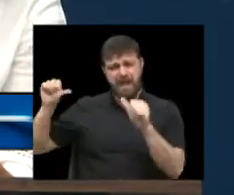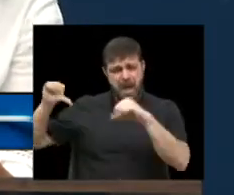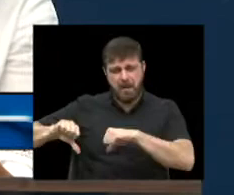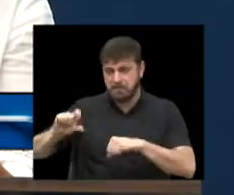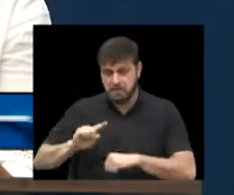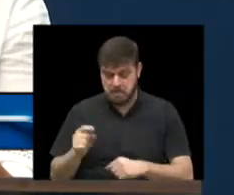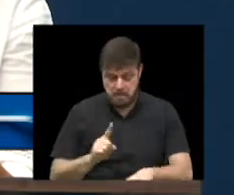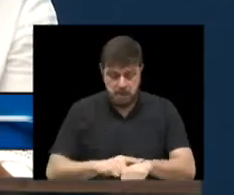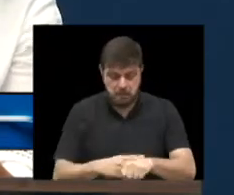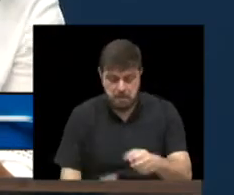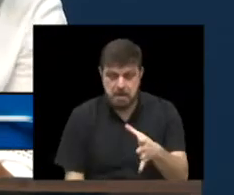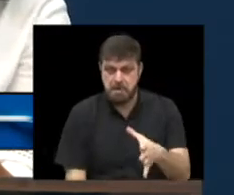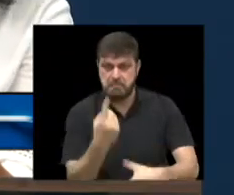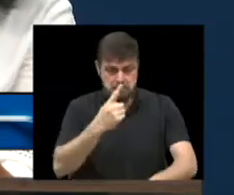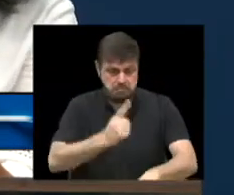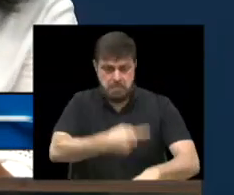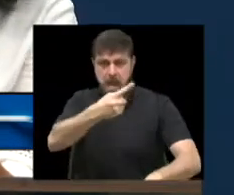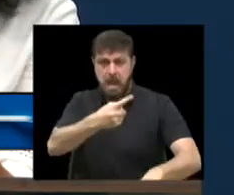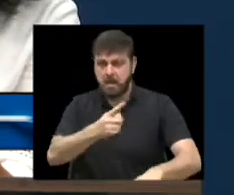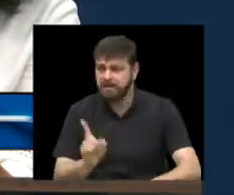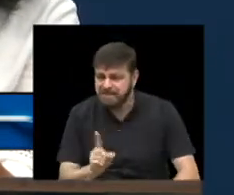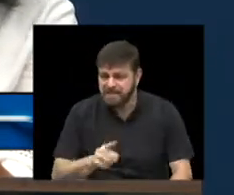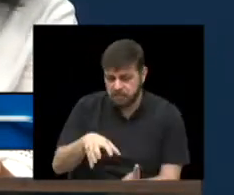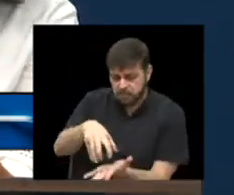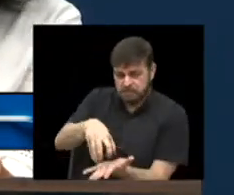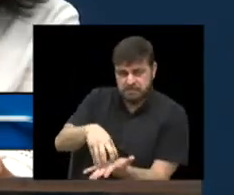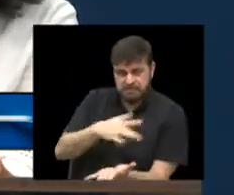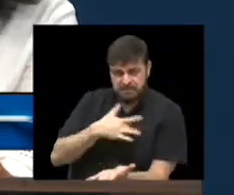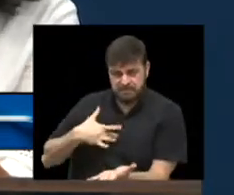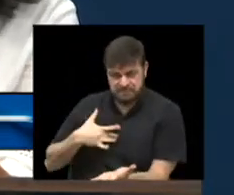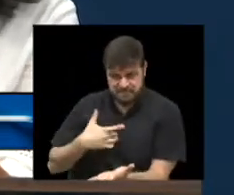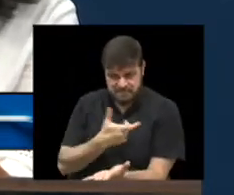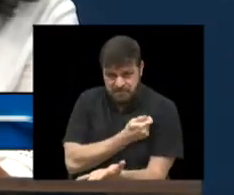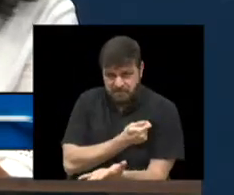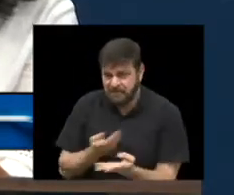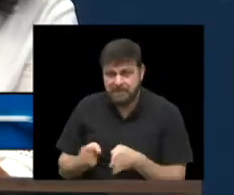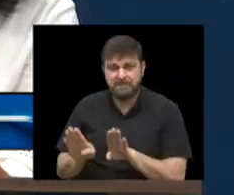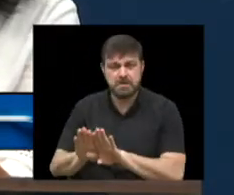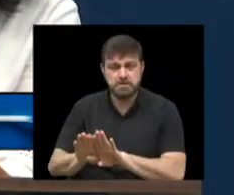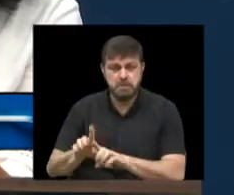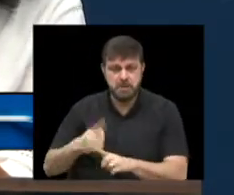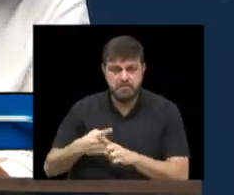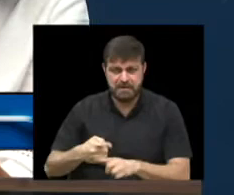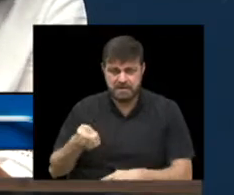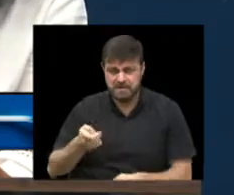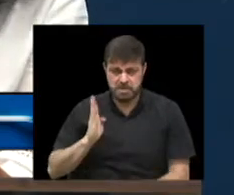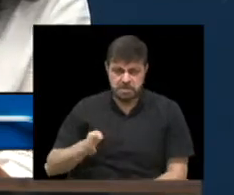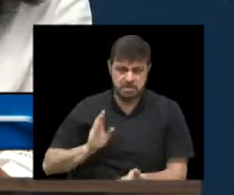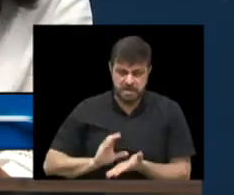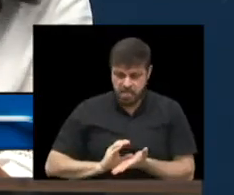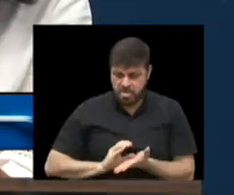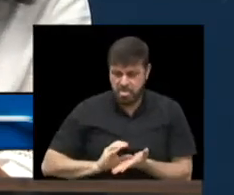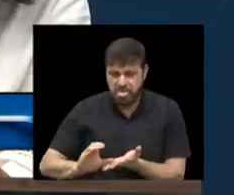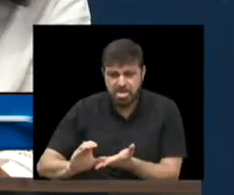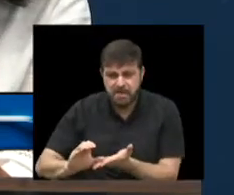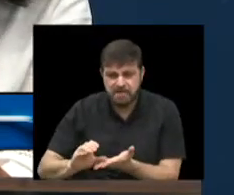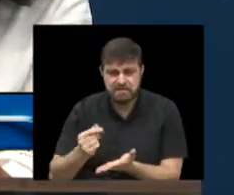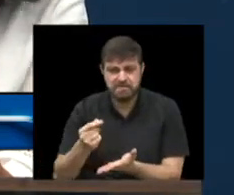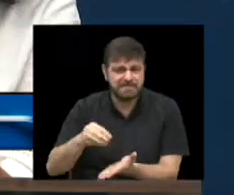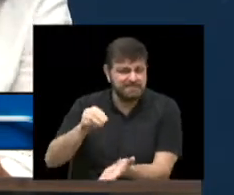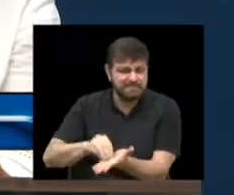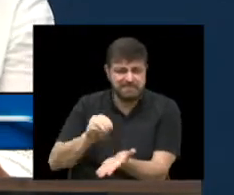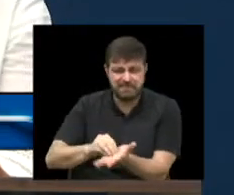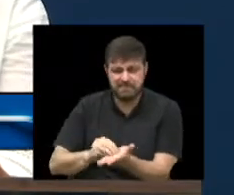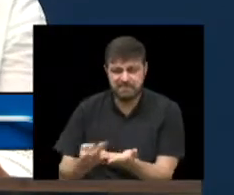agora no momento de crise. A UPA do centro não fechou porque o investimento acabou desde que começou a crise.